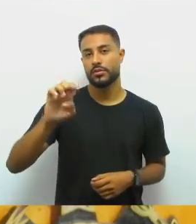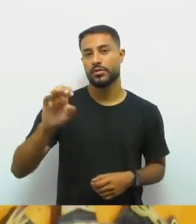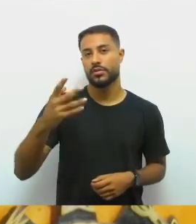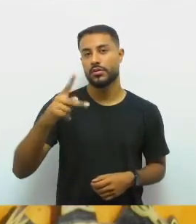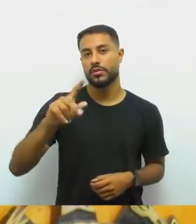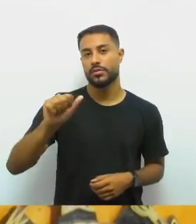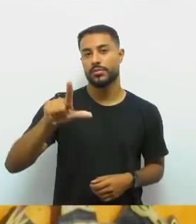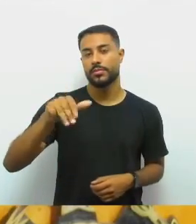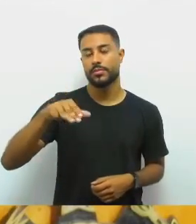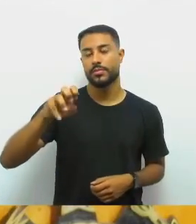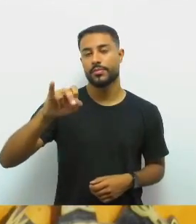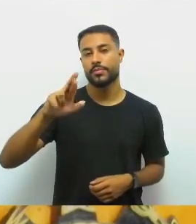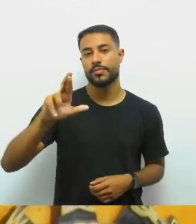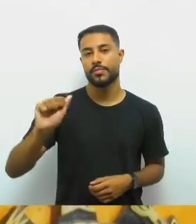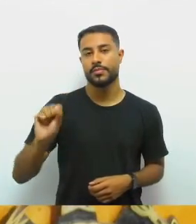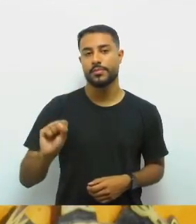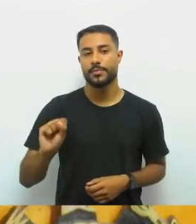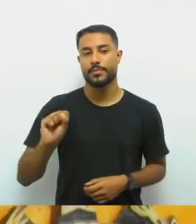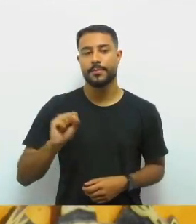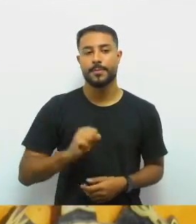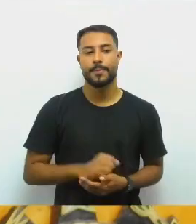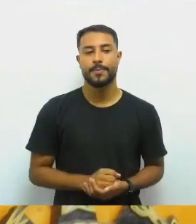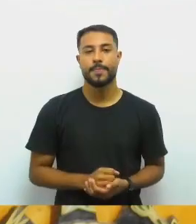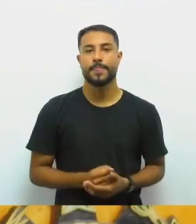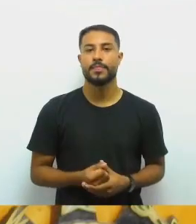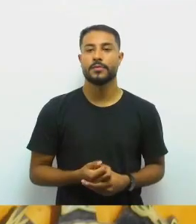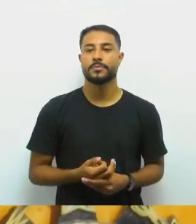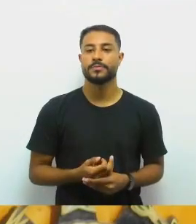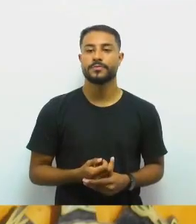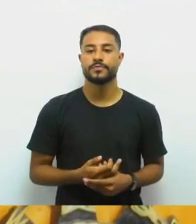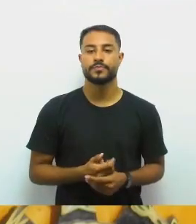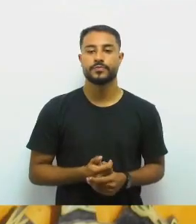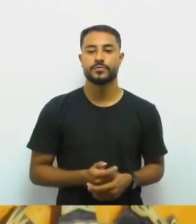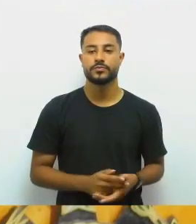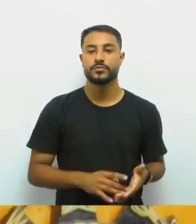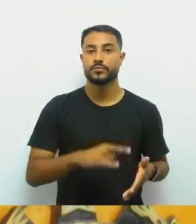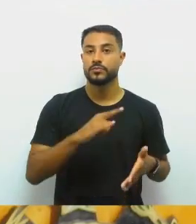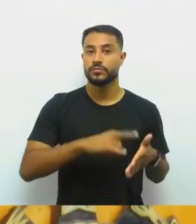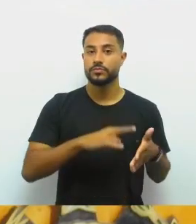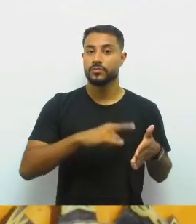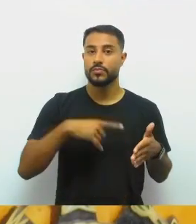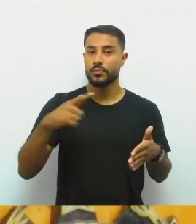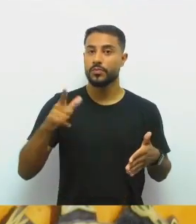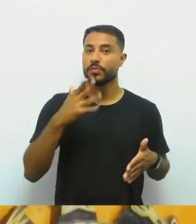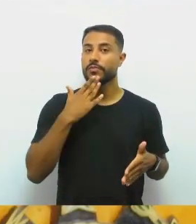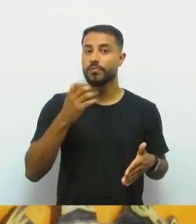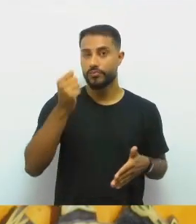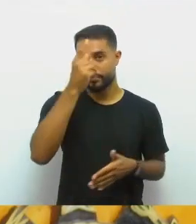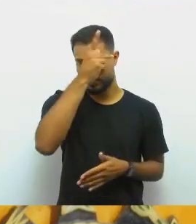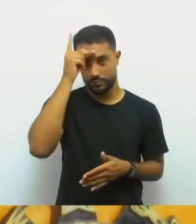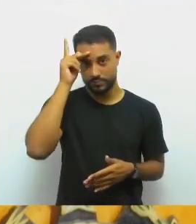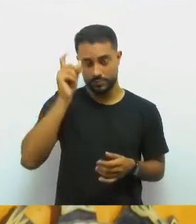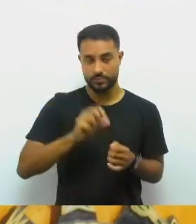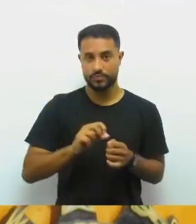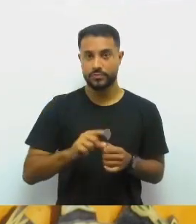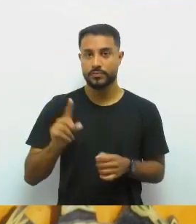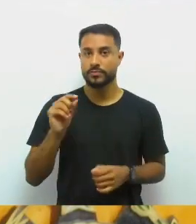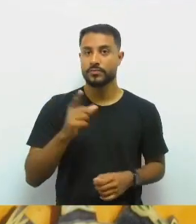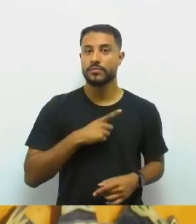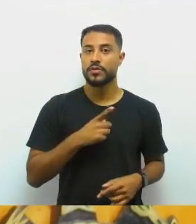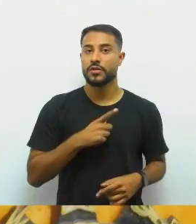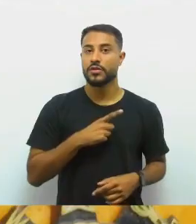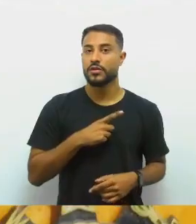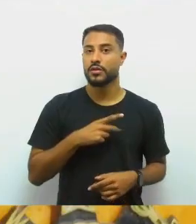Rodrigues. Elinho do sindicato, desculpa. Indicação 3167, indicando ao prefeito municipal a instalação de câmeras